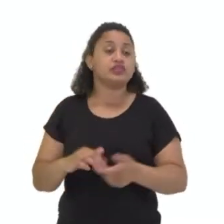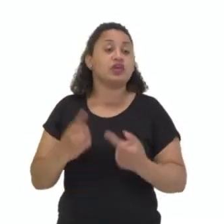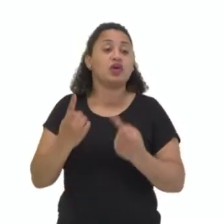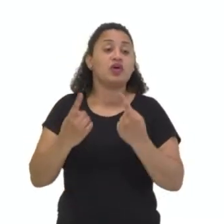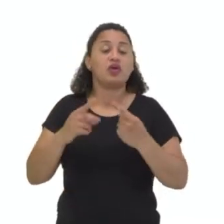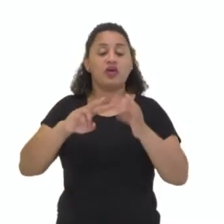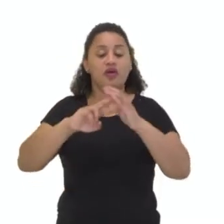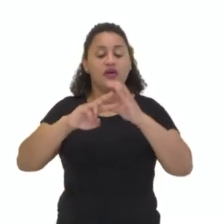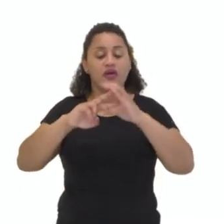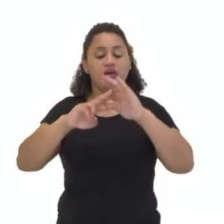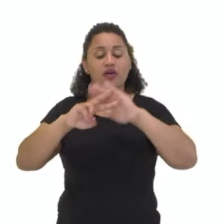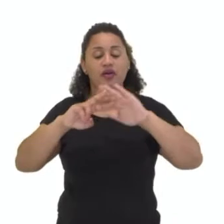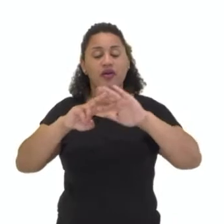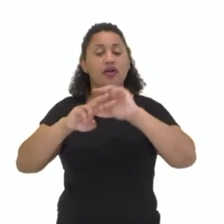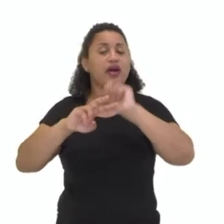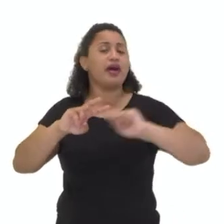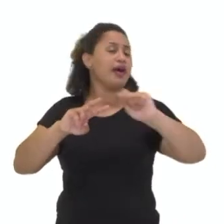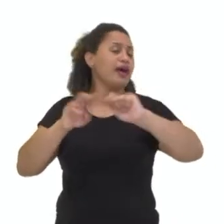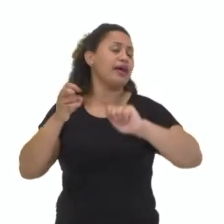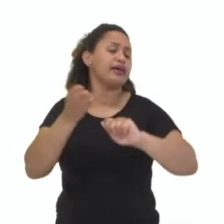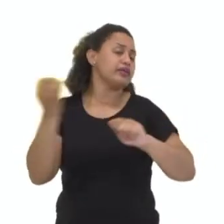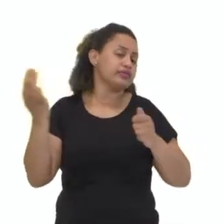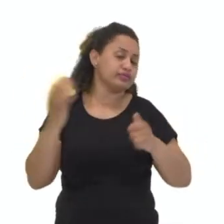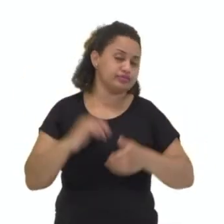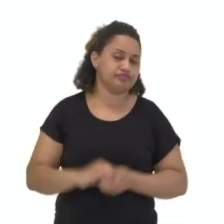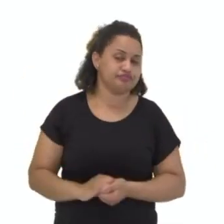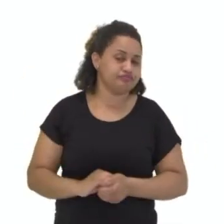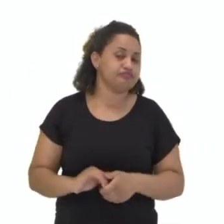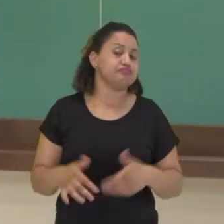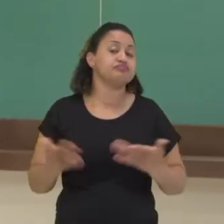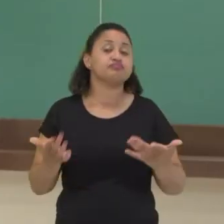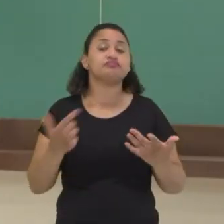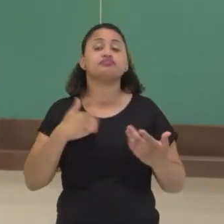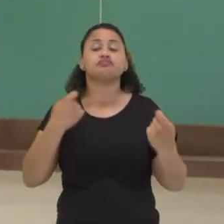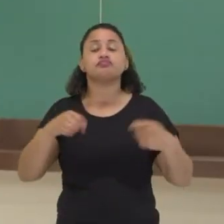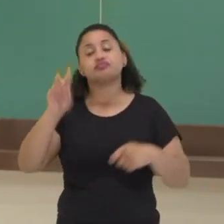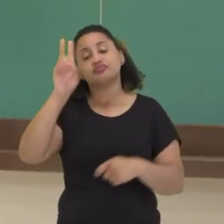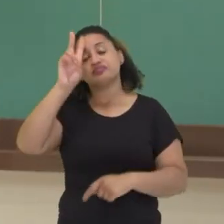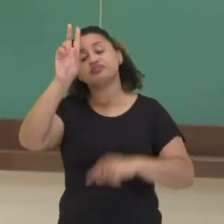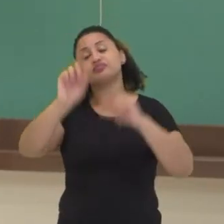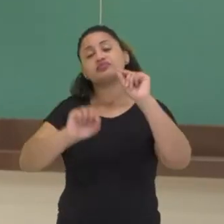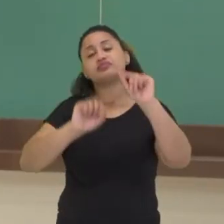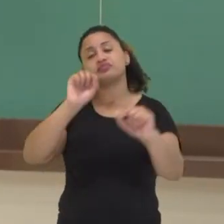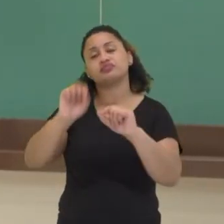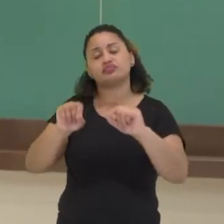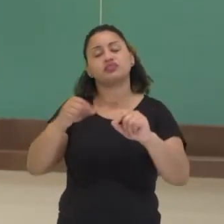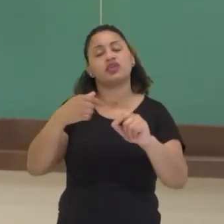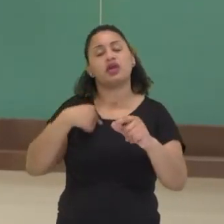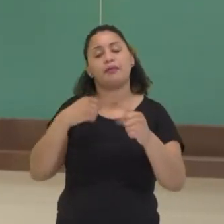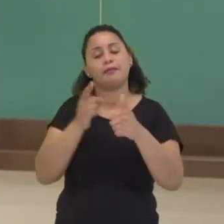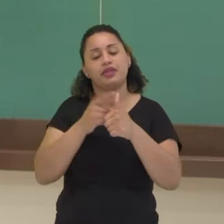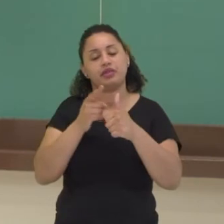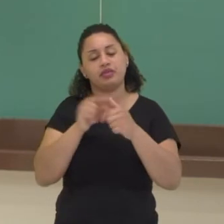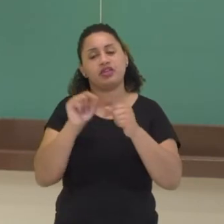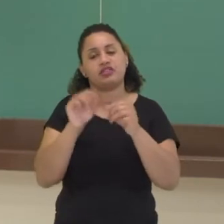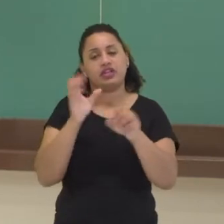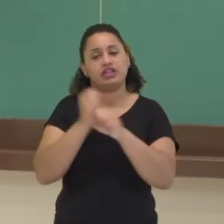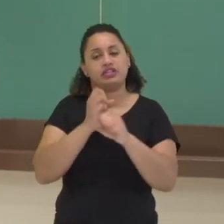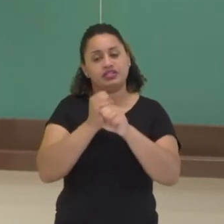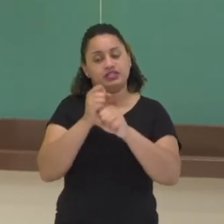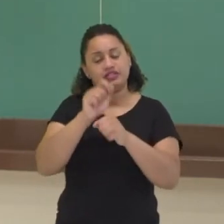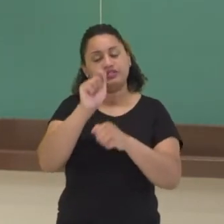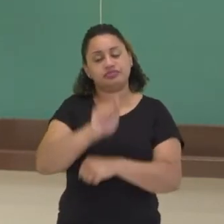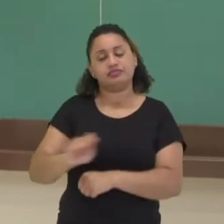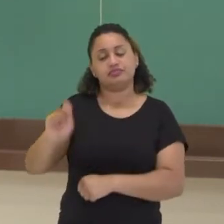do setor circular? Então, o que eu tenho que lembrar? Eu primeiro vou calcular a área